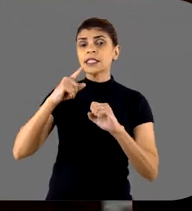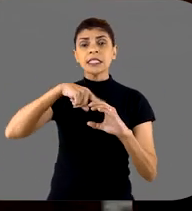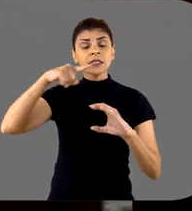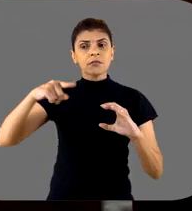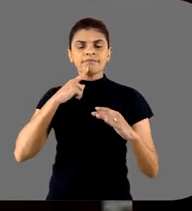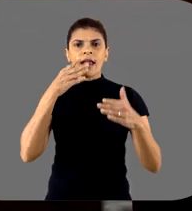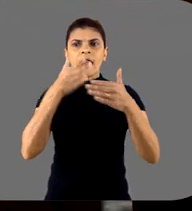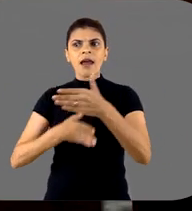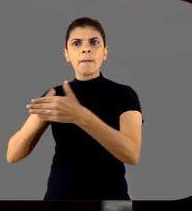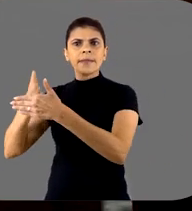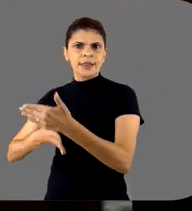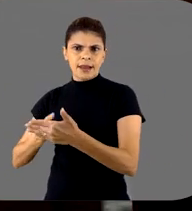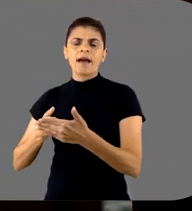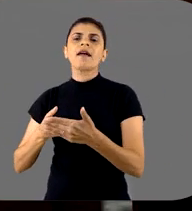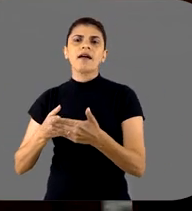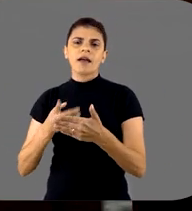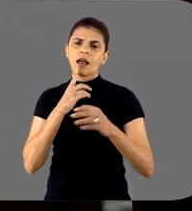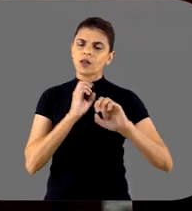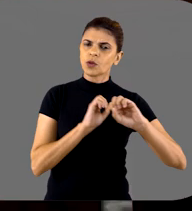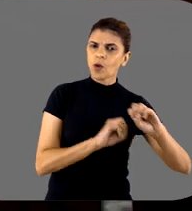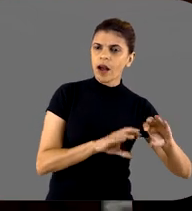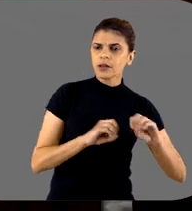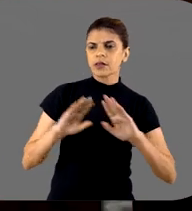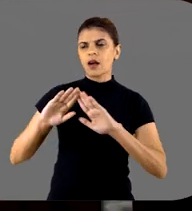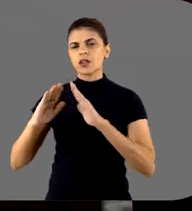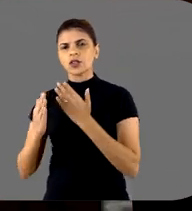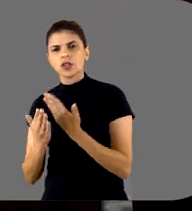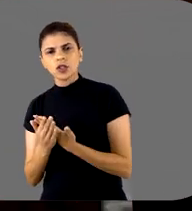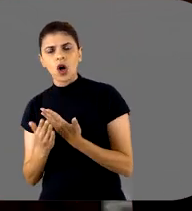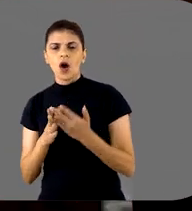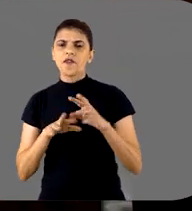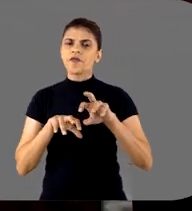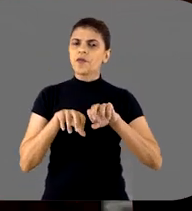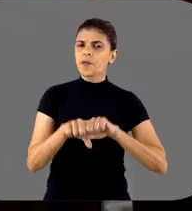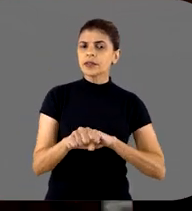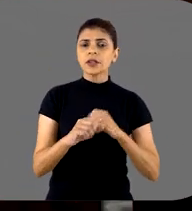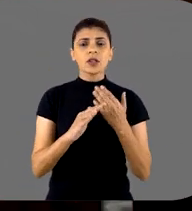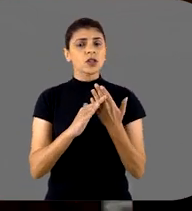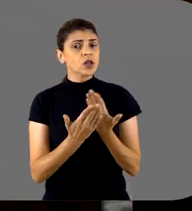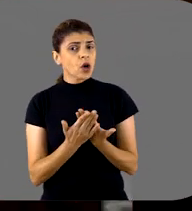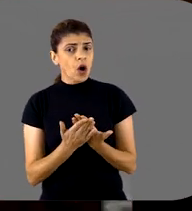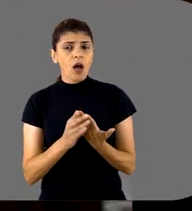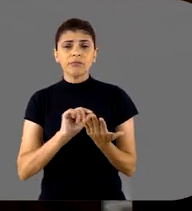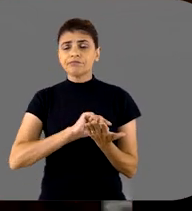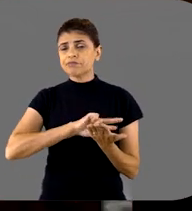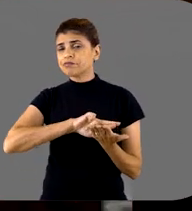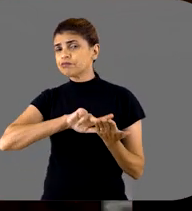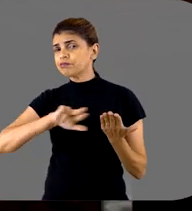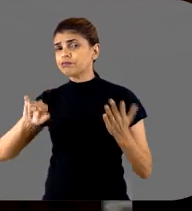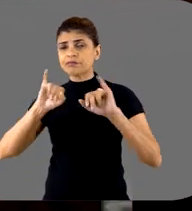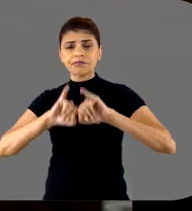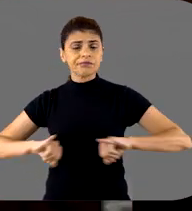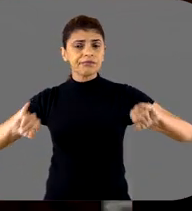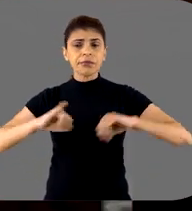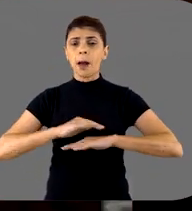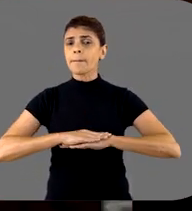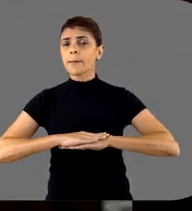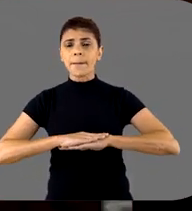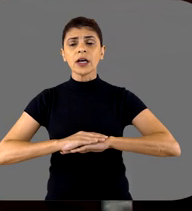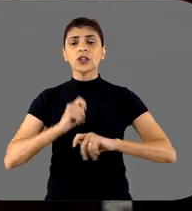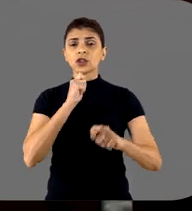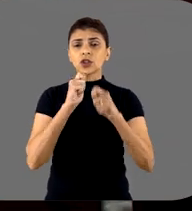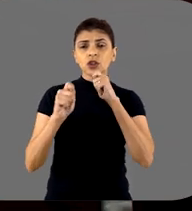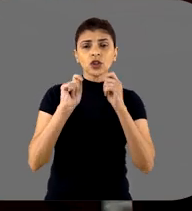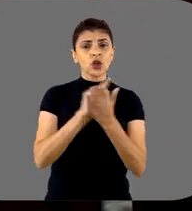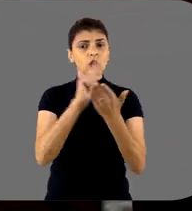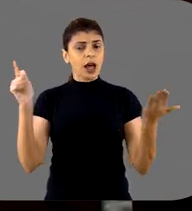científica, eram muito limitados e bem definidos. Era a educação, a escola, a formação escolar e a mídia. O